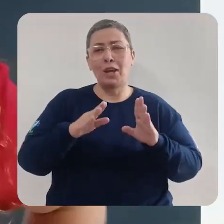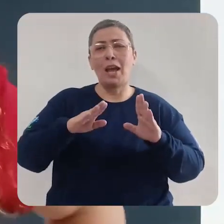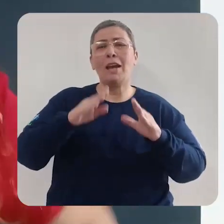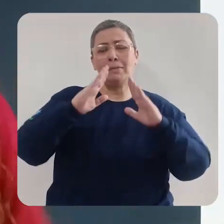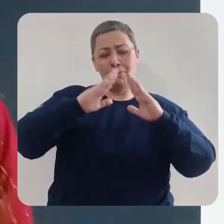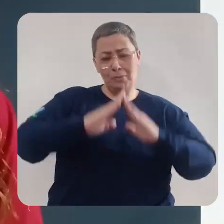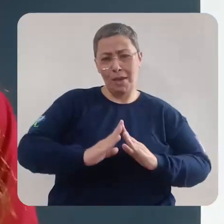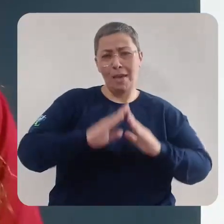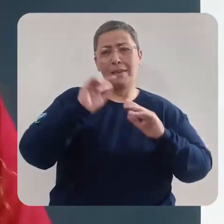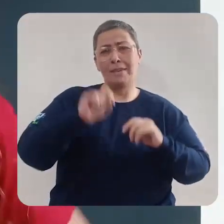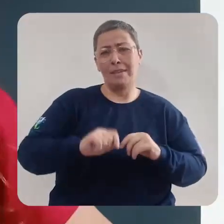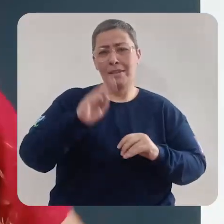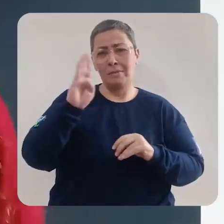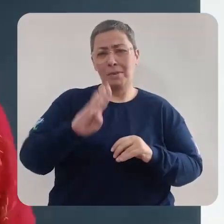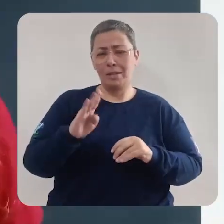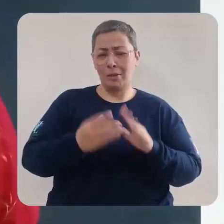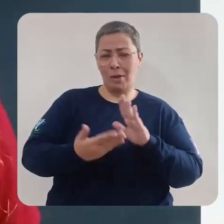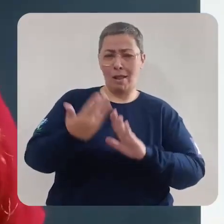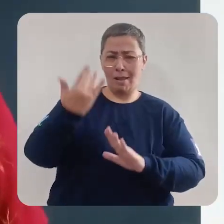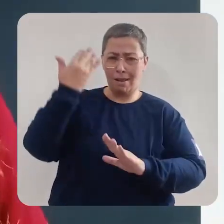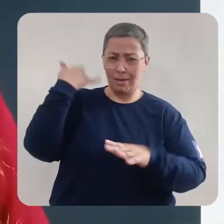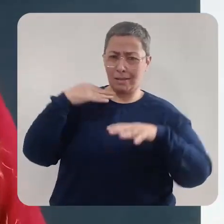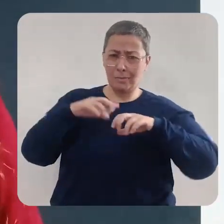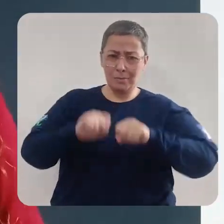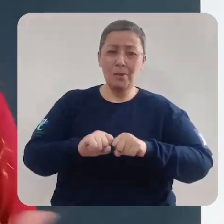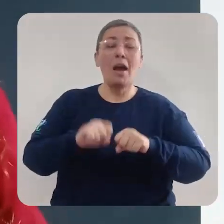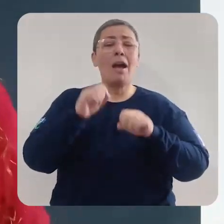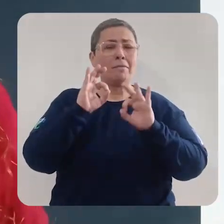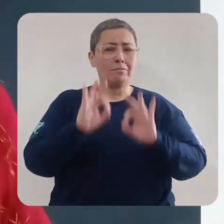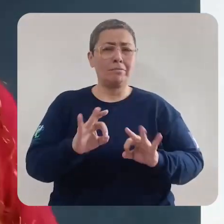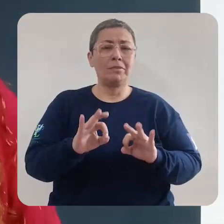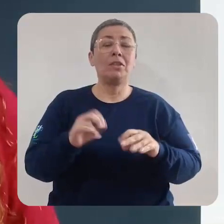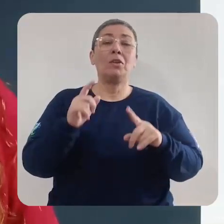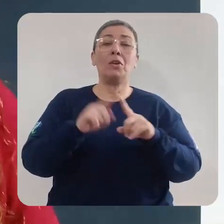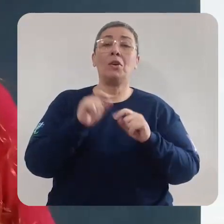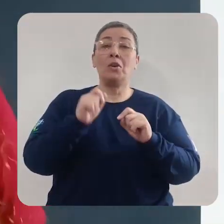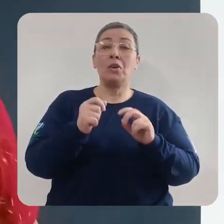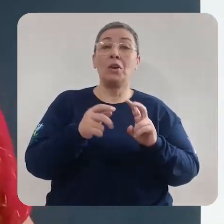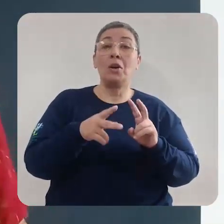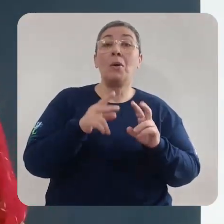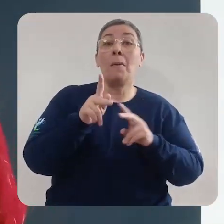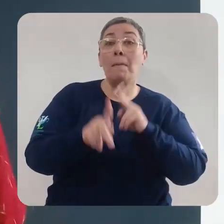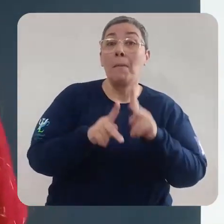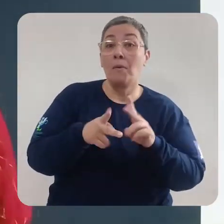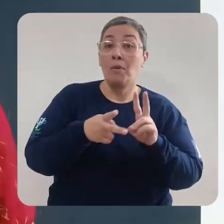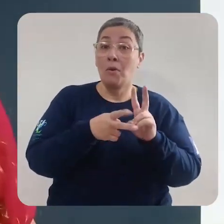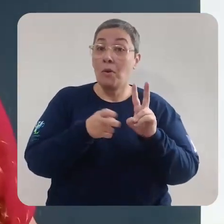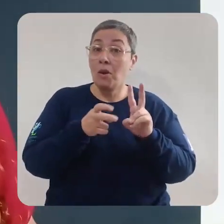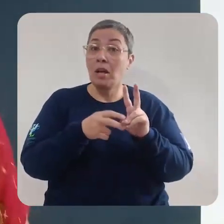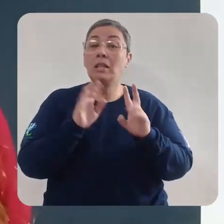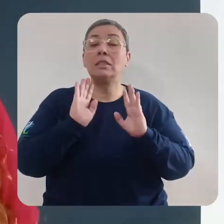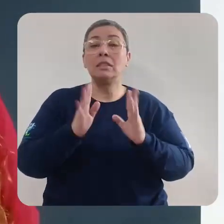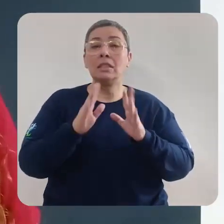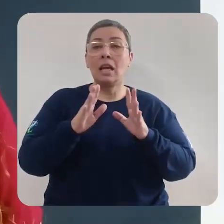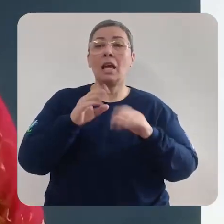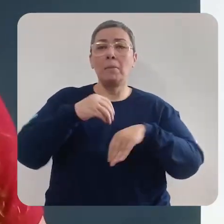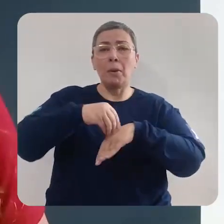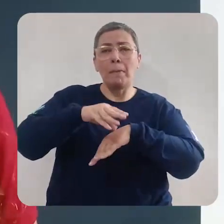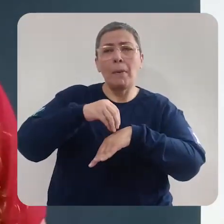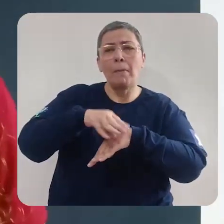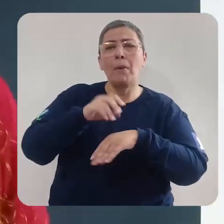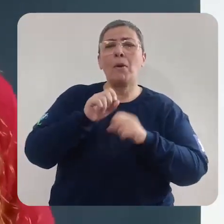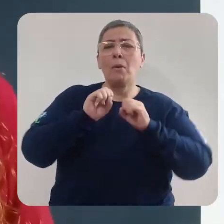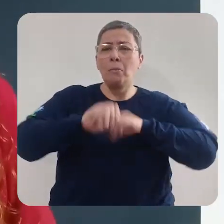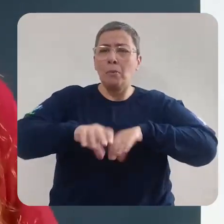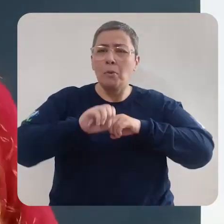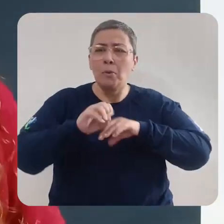povos indígenas que já habitavam a nossa terra muito antes da colonização, acertou! Os povos indígenas